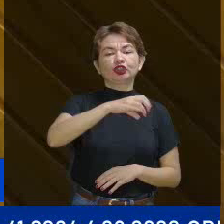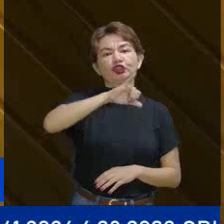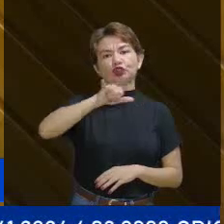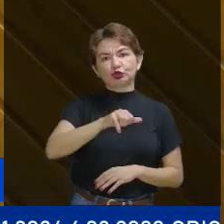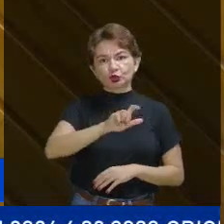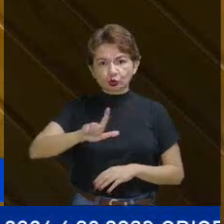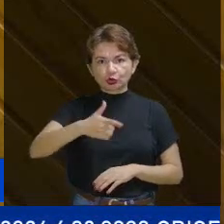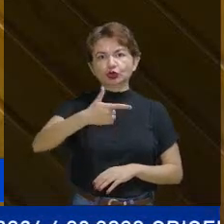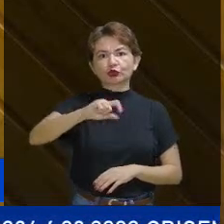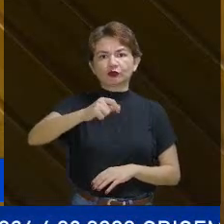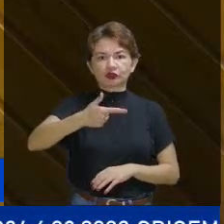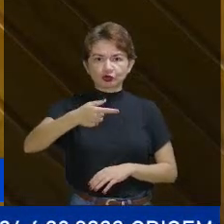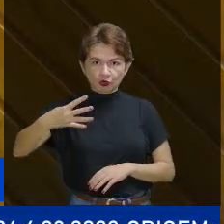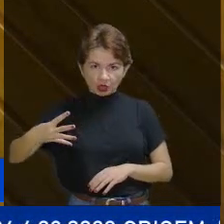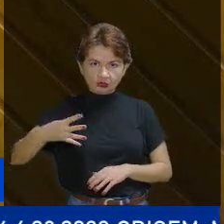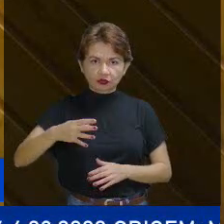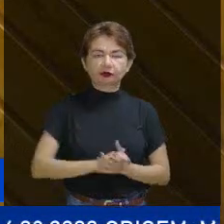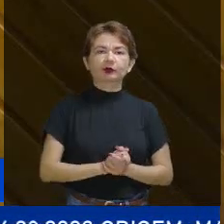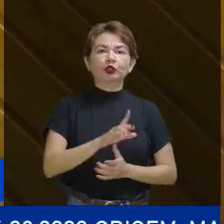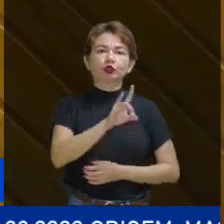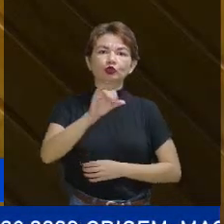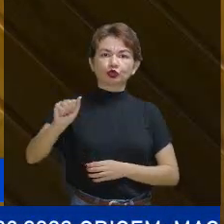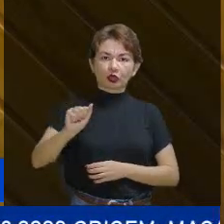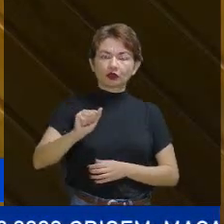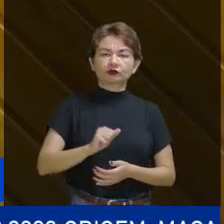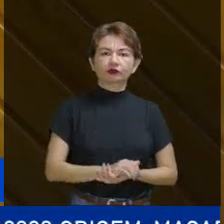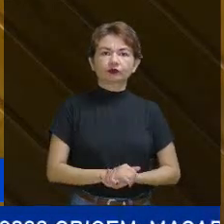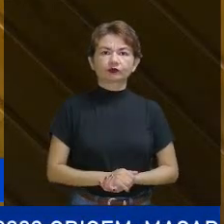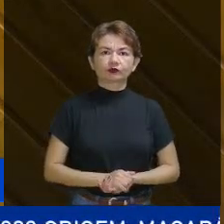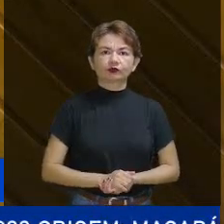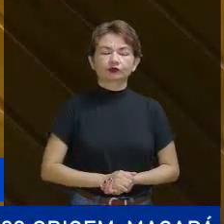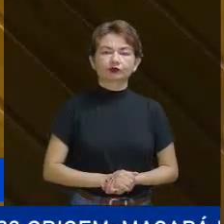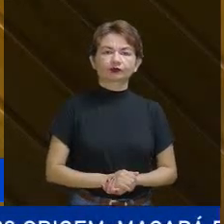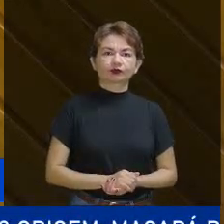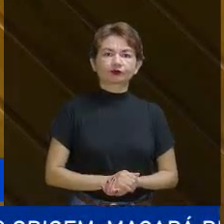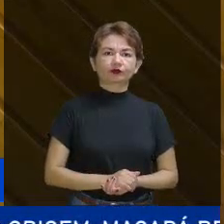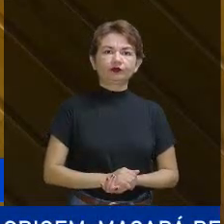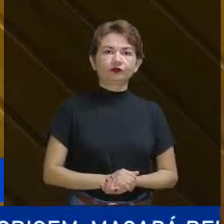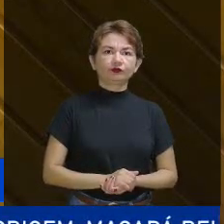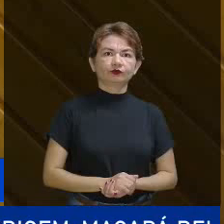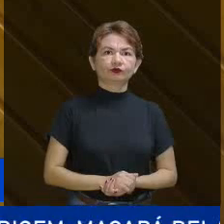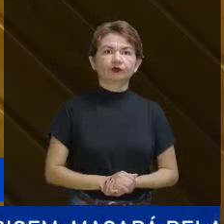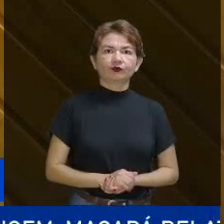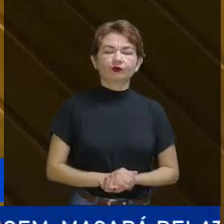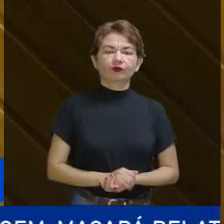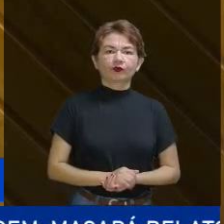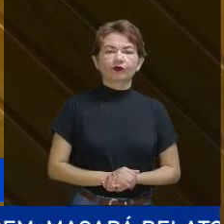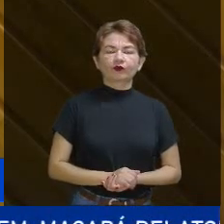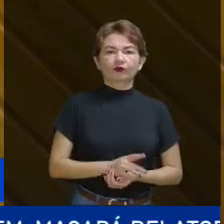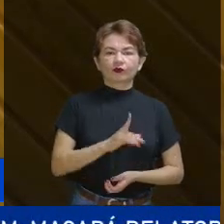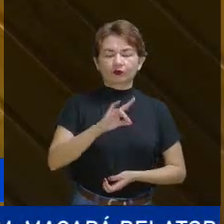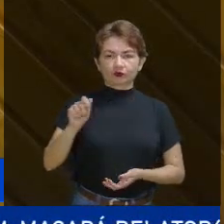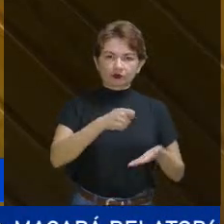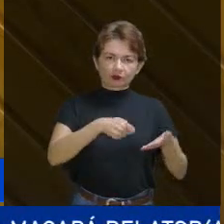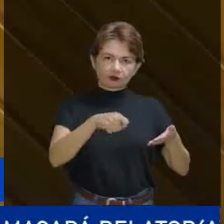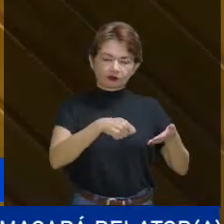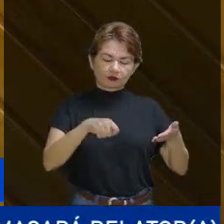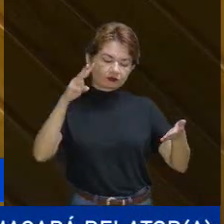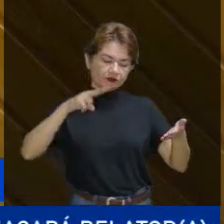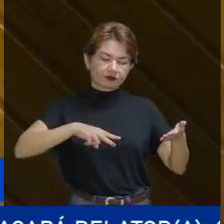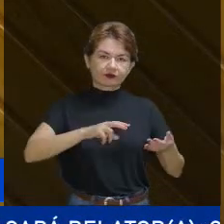de 2024, no dia, deixa eu ver a data da assinatura aqui,